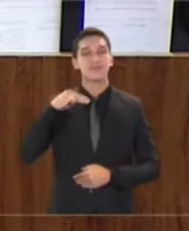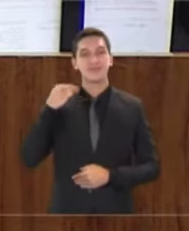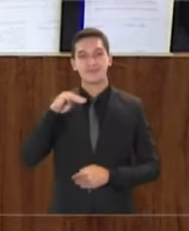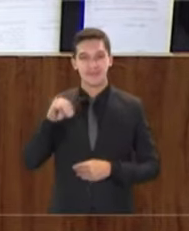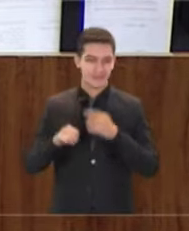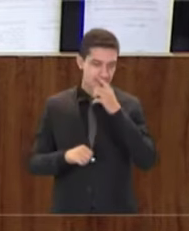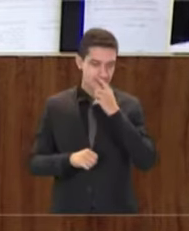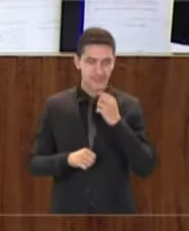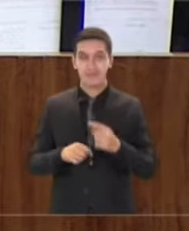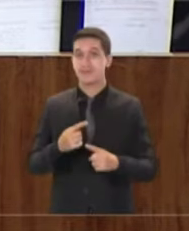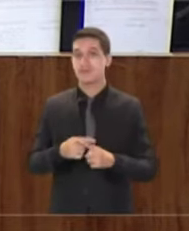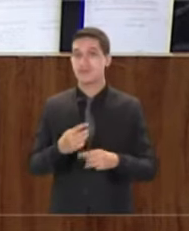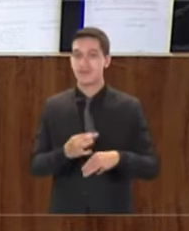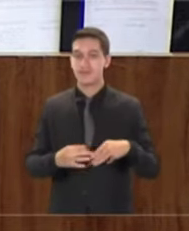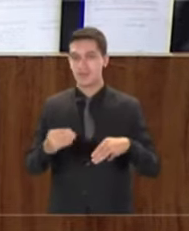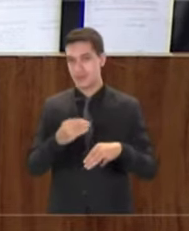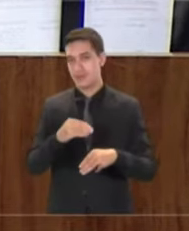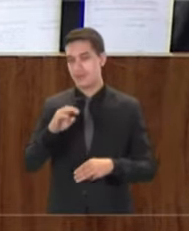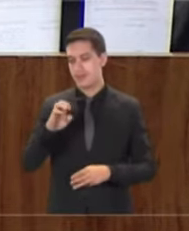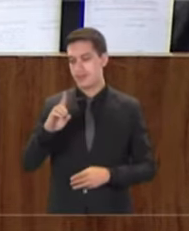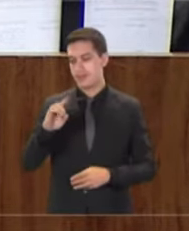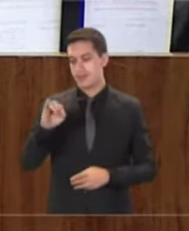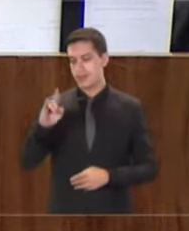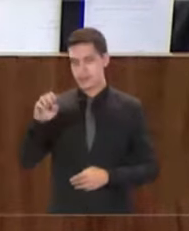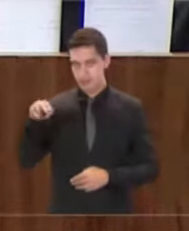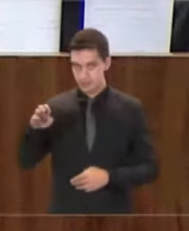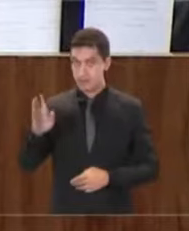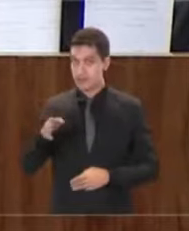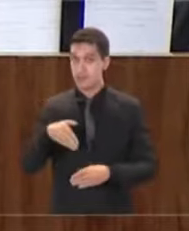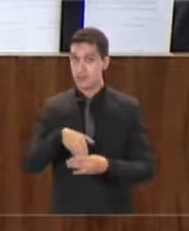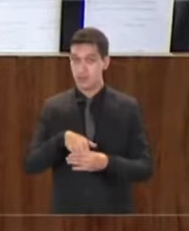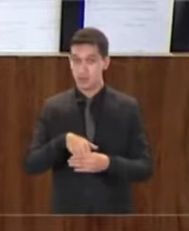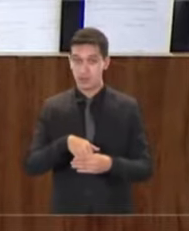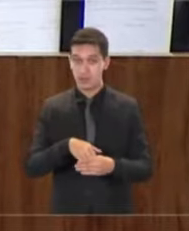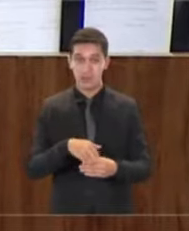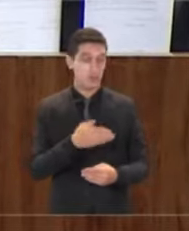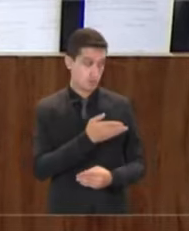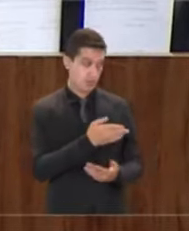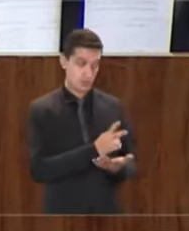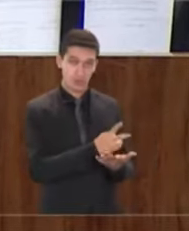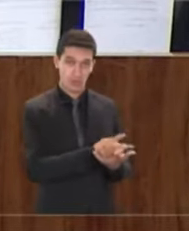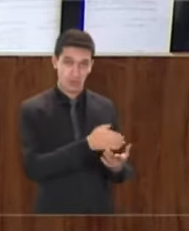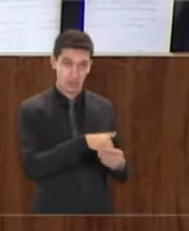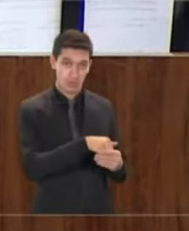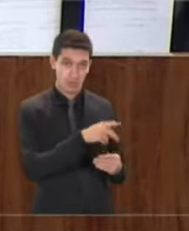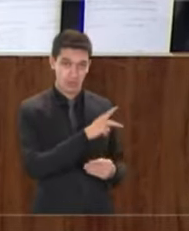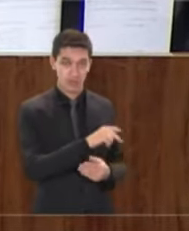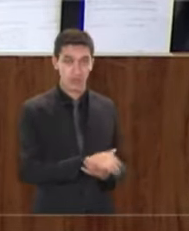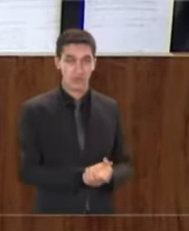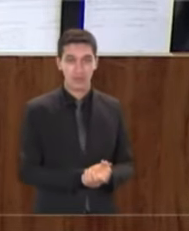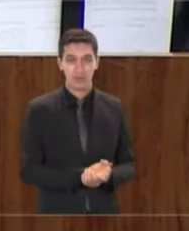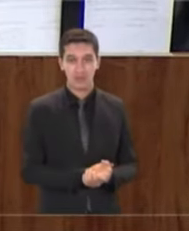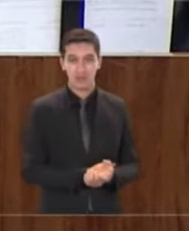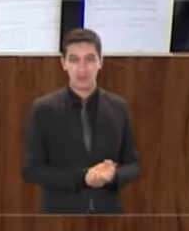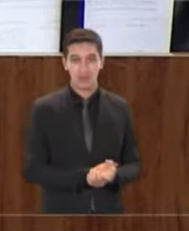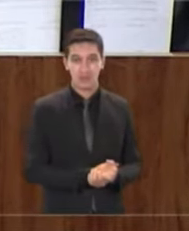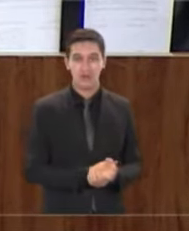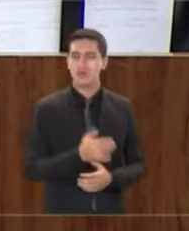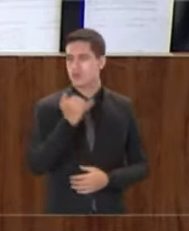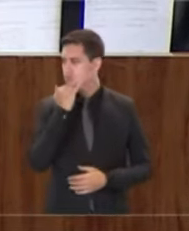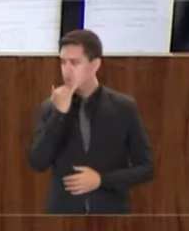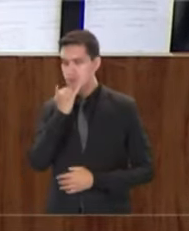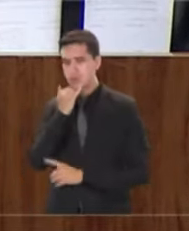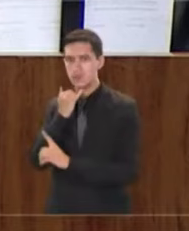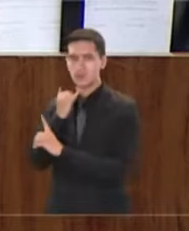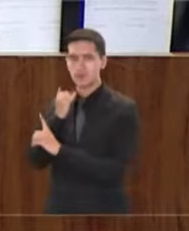porque a ministra Edilene já votou, Vossa Excelência mantém voto. Bom dia, senhor presidente, senhora vice-presidente.